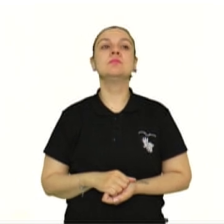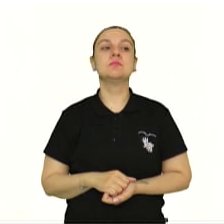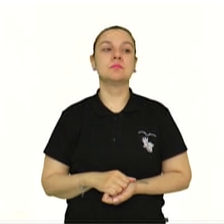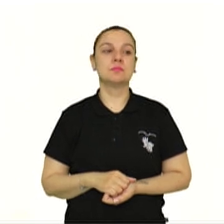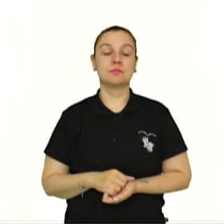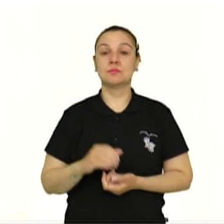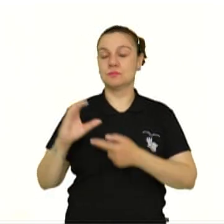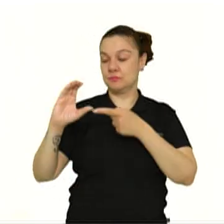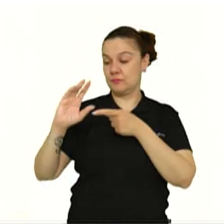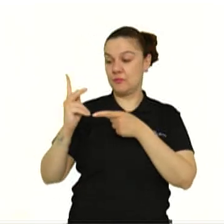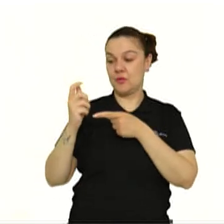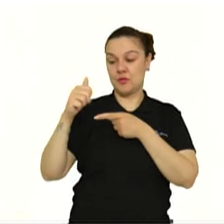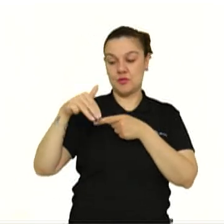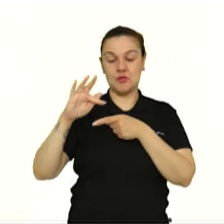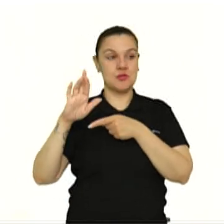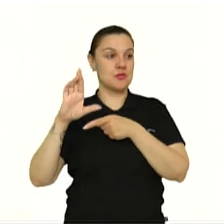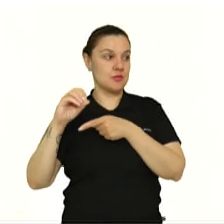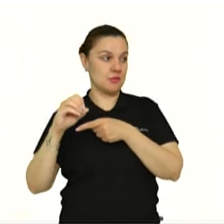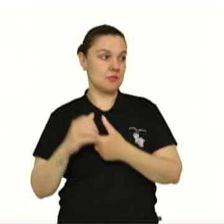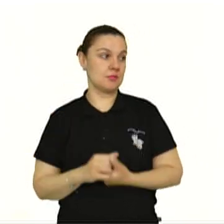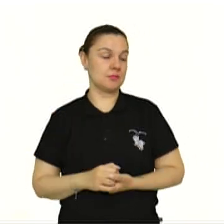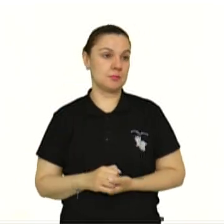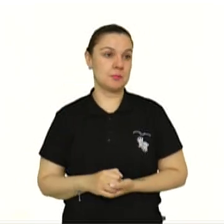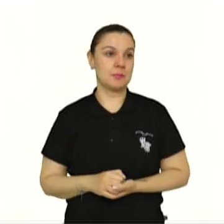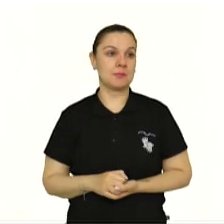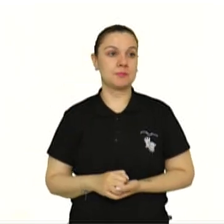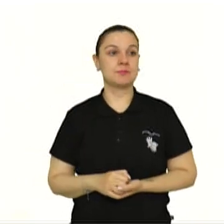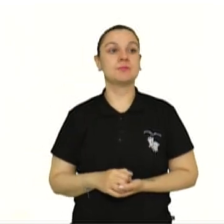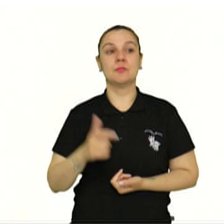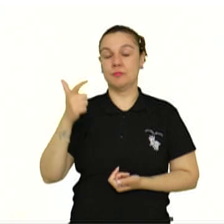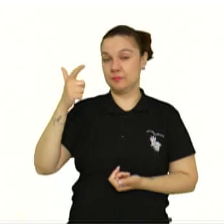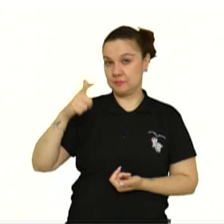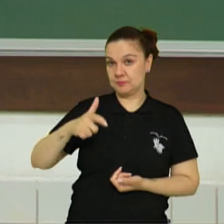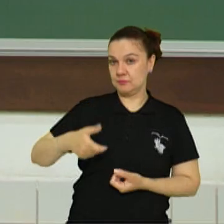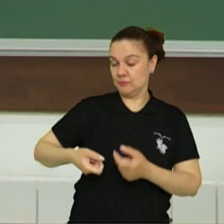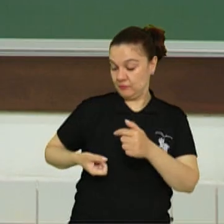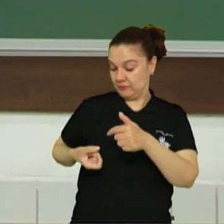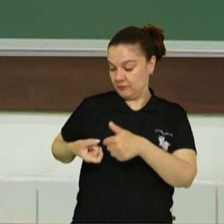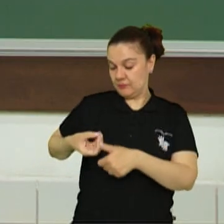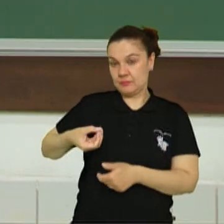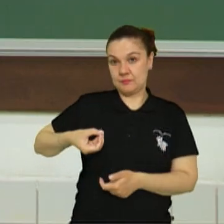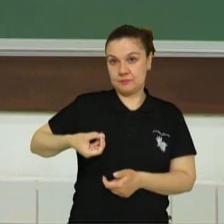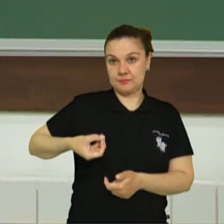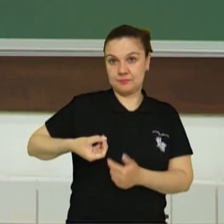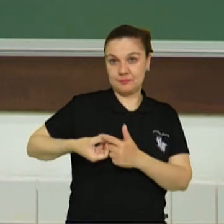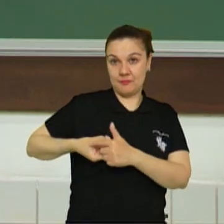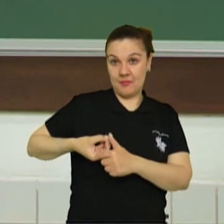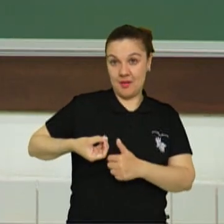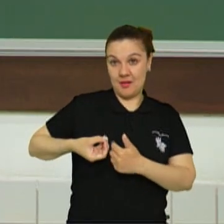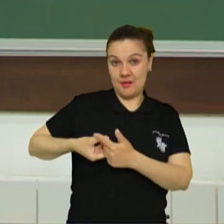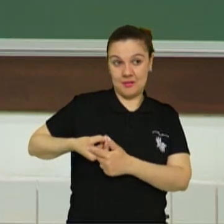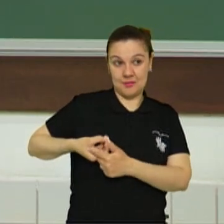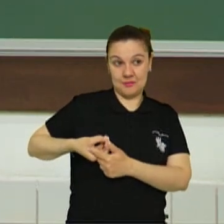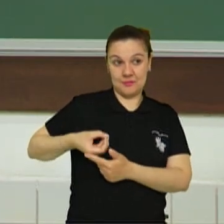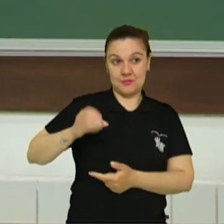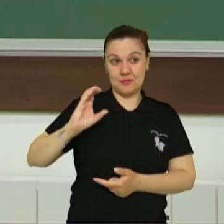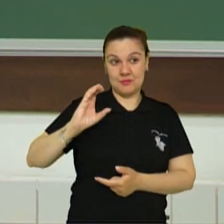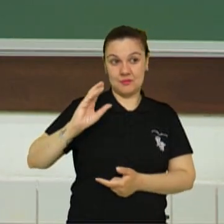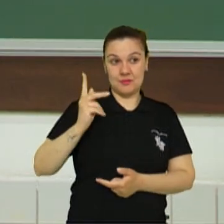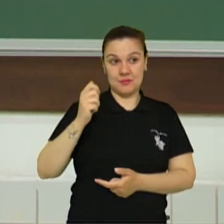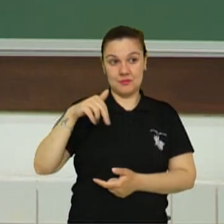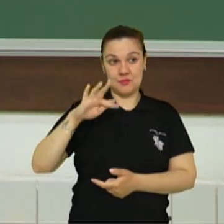O chanfro, então, é essa parte da raquete, tá? Ó. Essa parte aqui a gente chama de